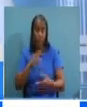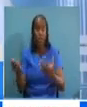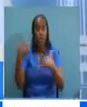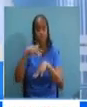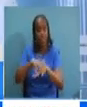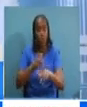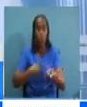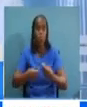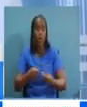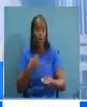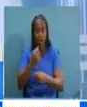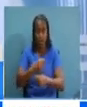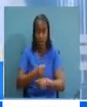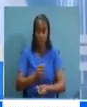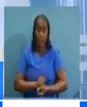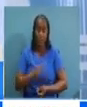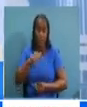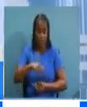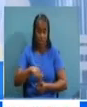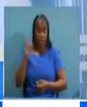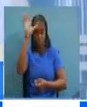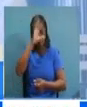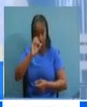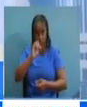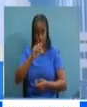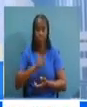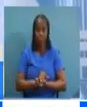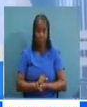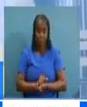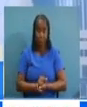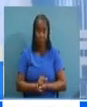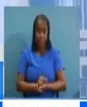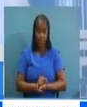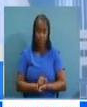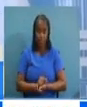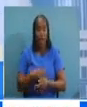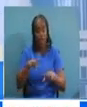ingressar no mercado do trabalho. E aqui, pronto, o Governo acatou essa